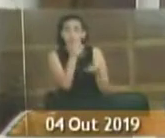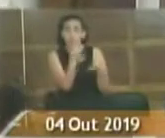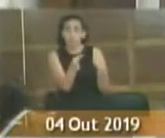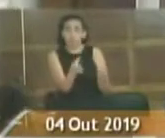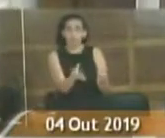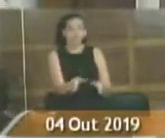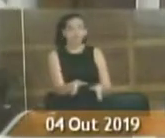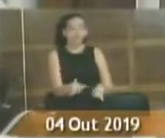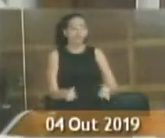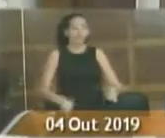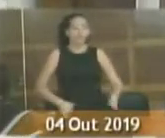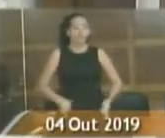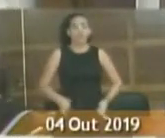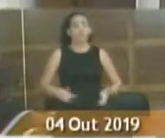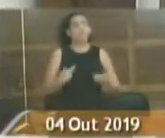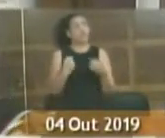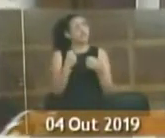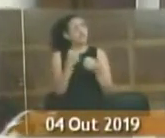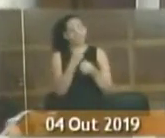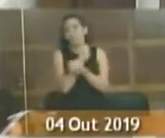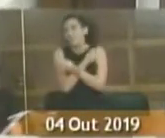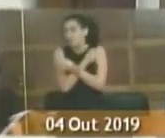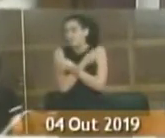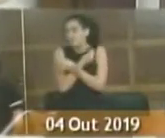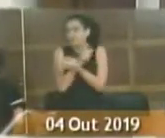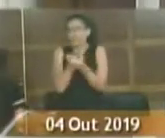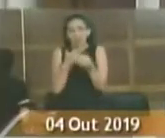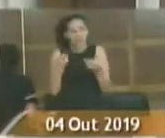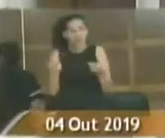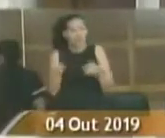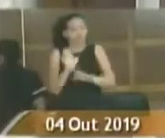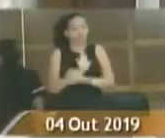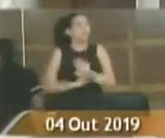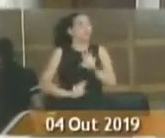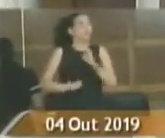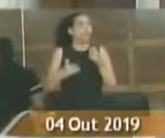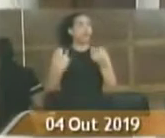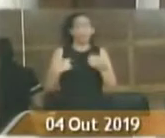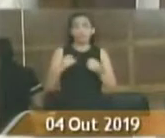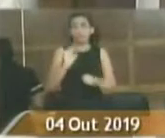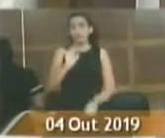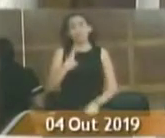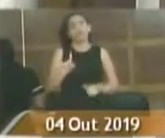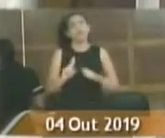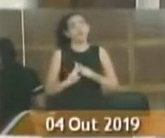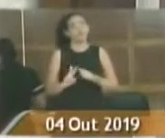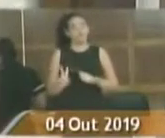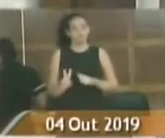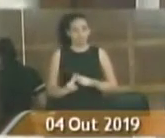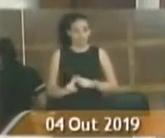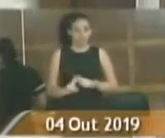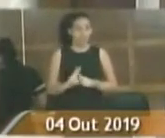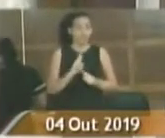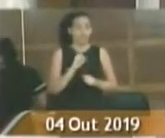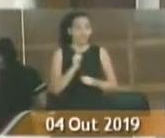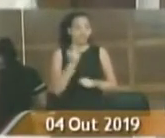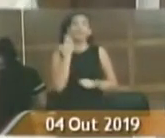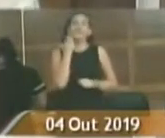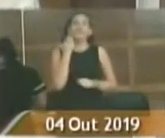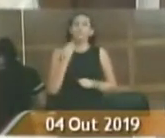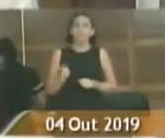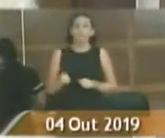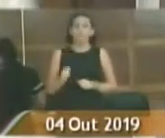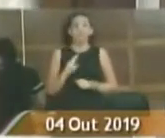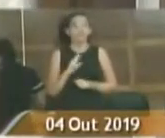tomando um remedinho para o fígado. Então, é uma série de cuidados que só o médico do bichinho que vai